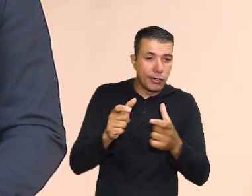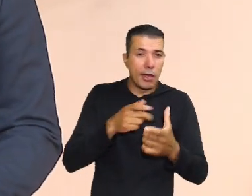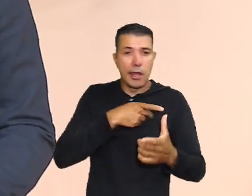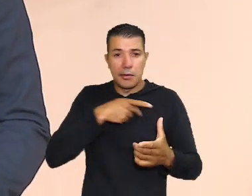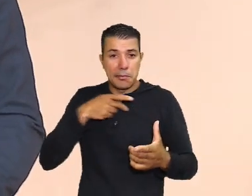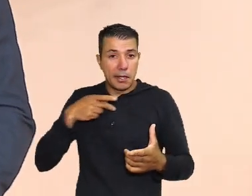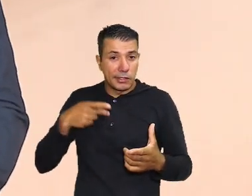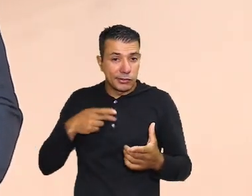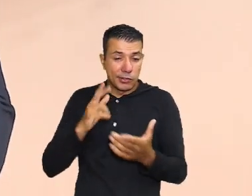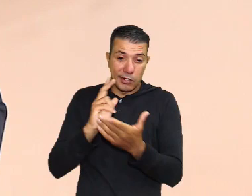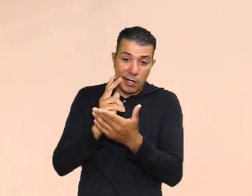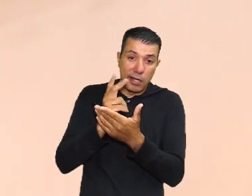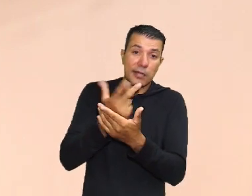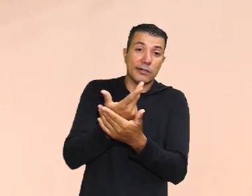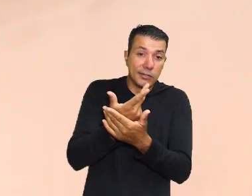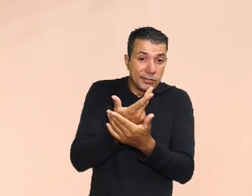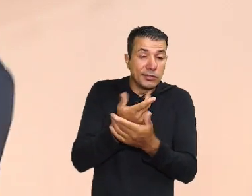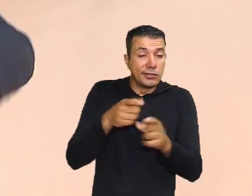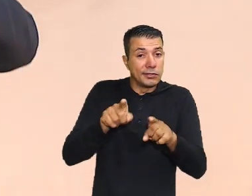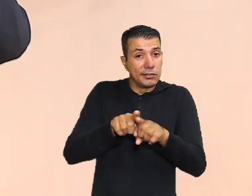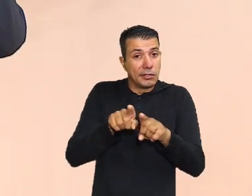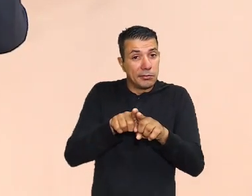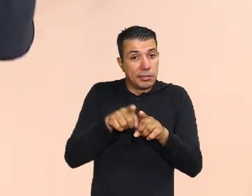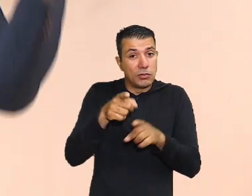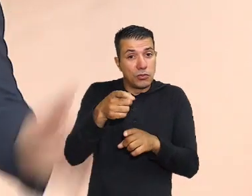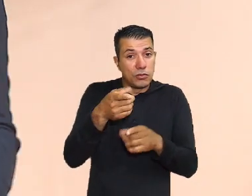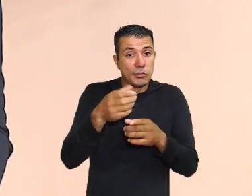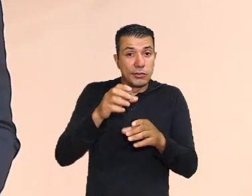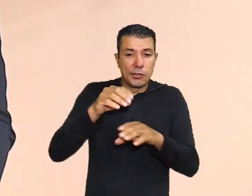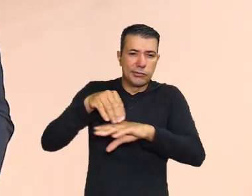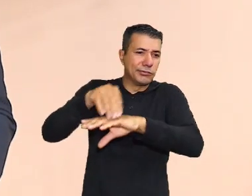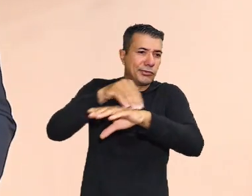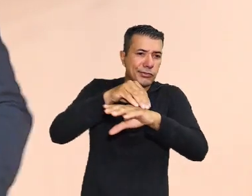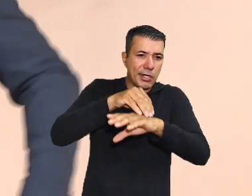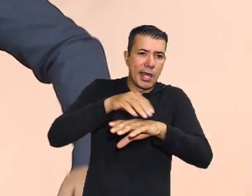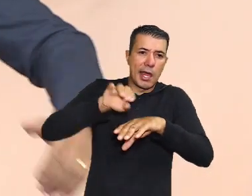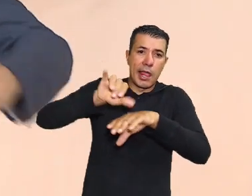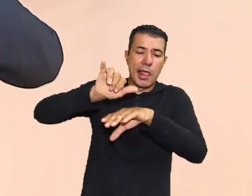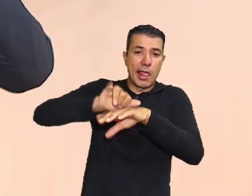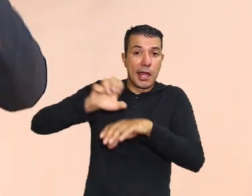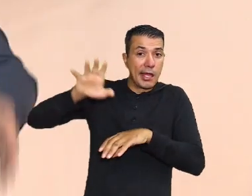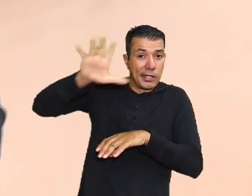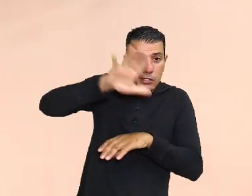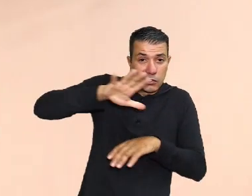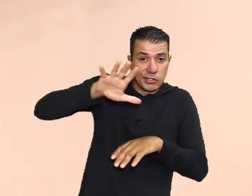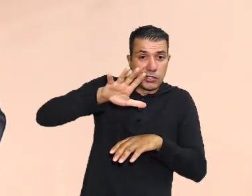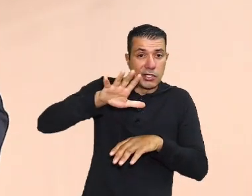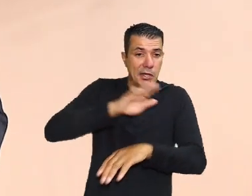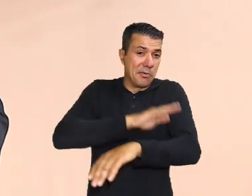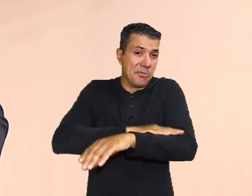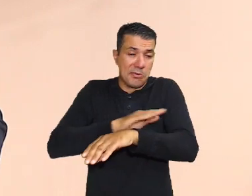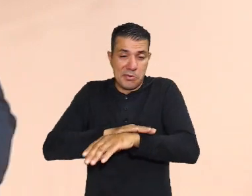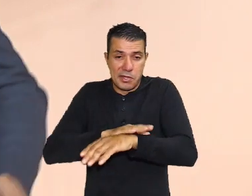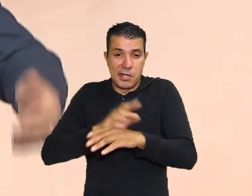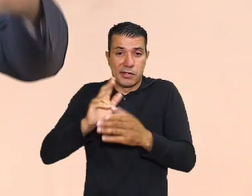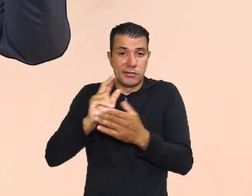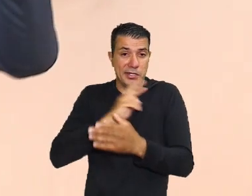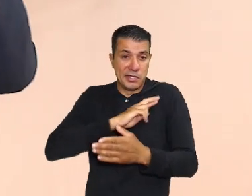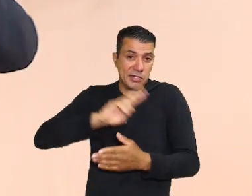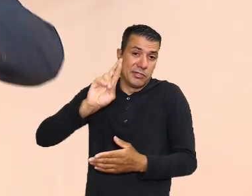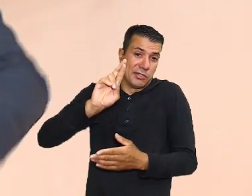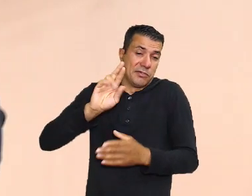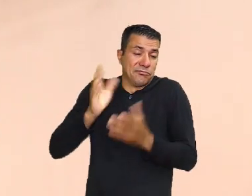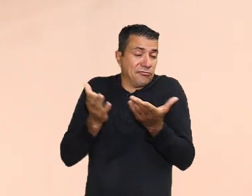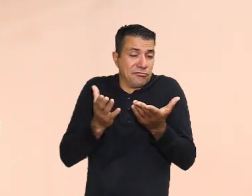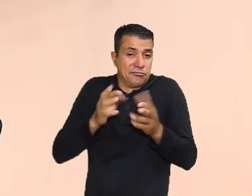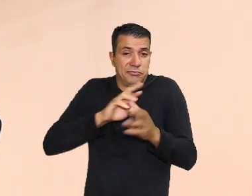da igreja onde você é. Se você é de algum outro estado, de alguma outra denominação, coloque, porque nós